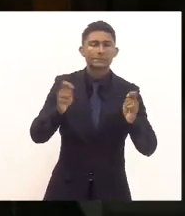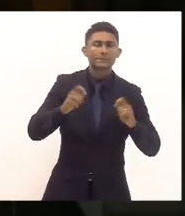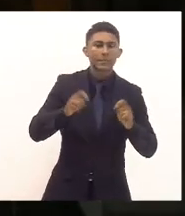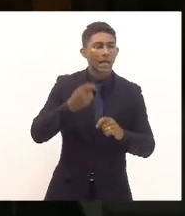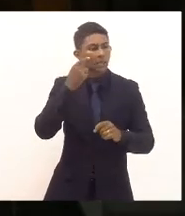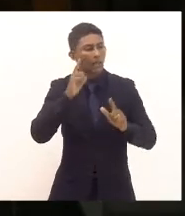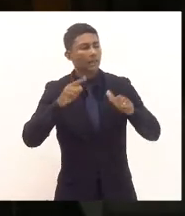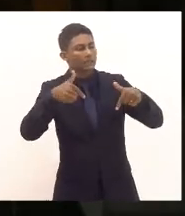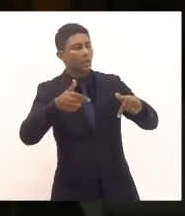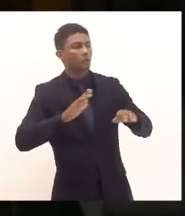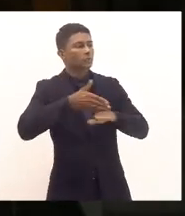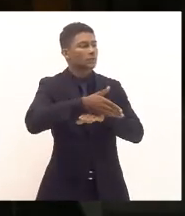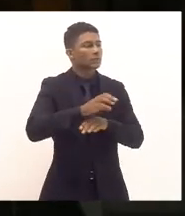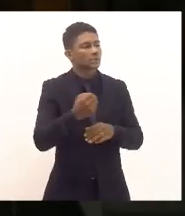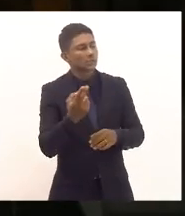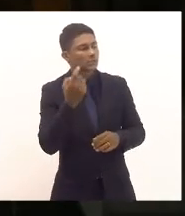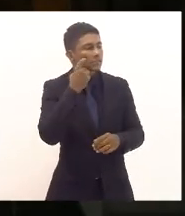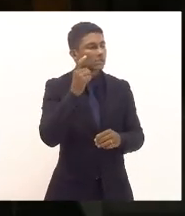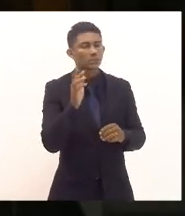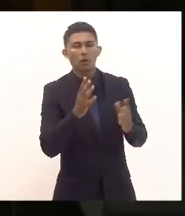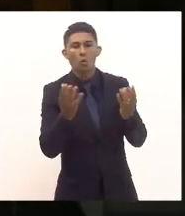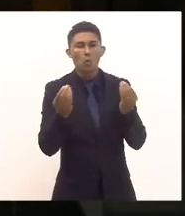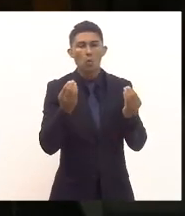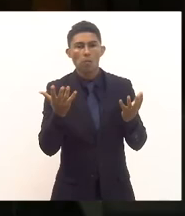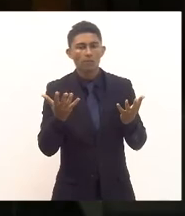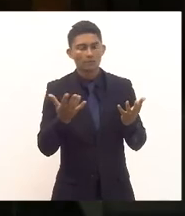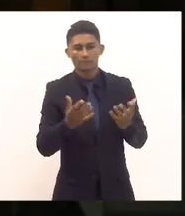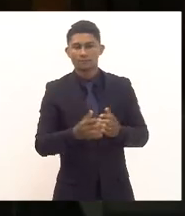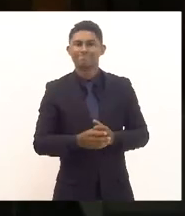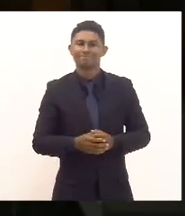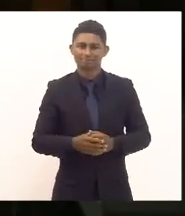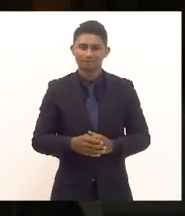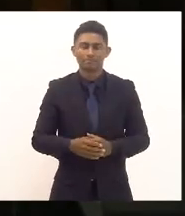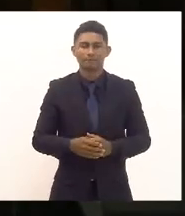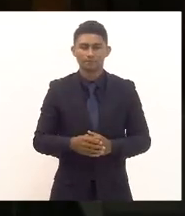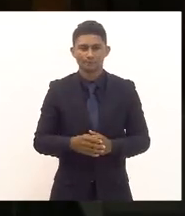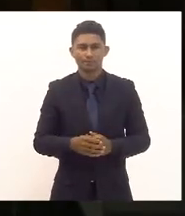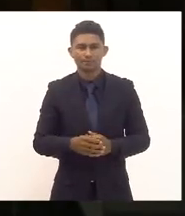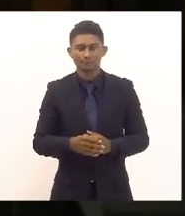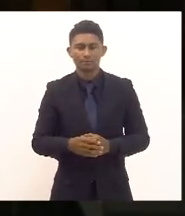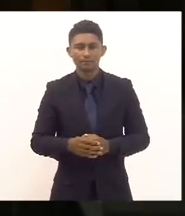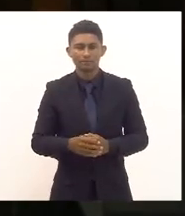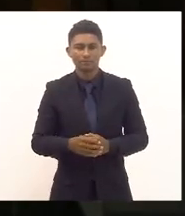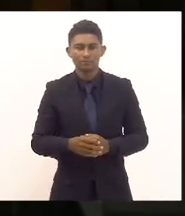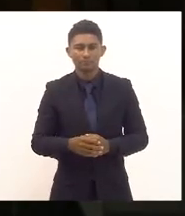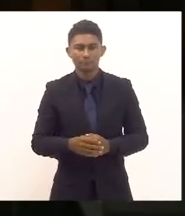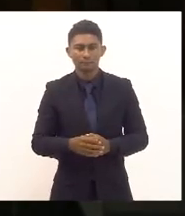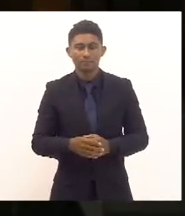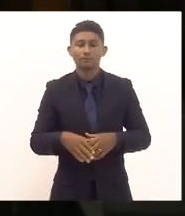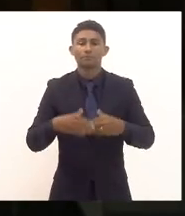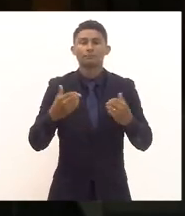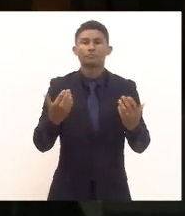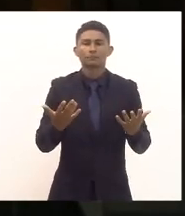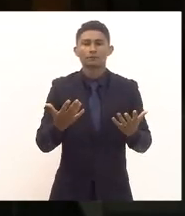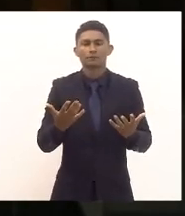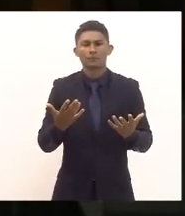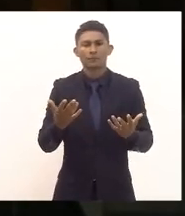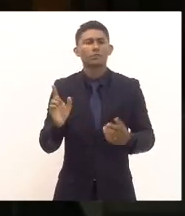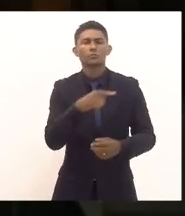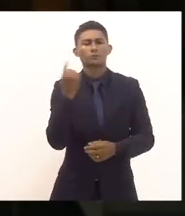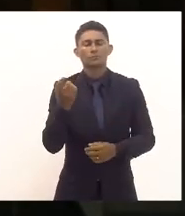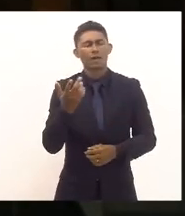de ação que não combinassem numa chacina nós não podemos